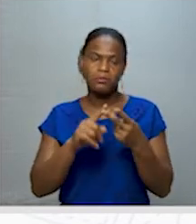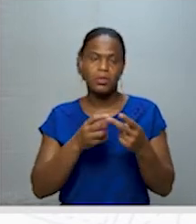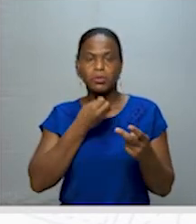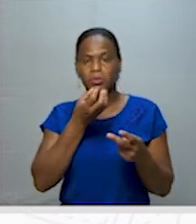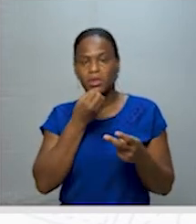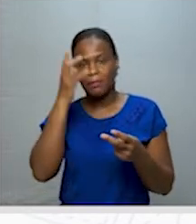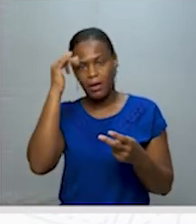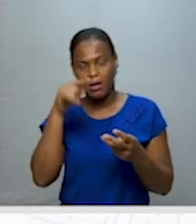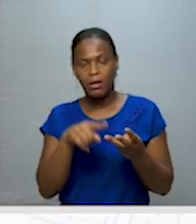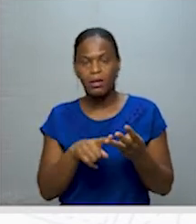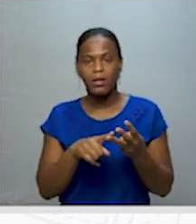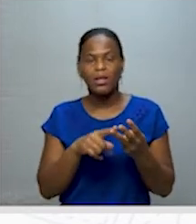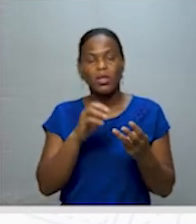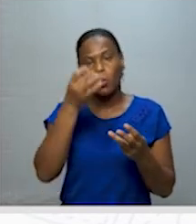argumentativo